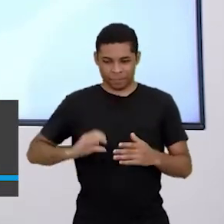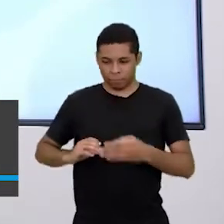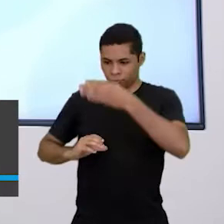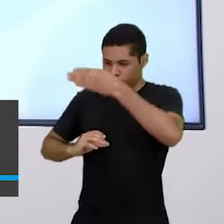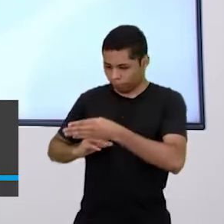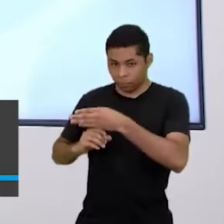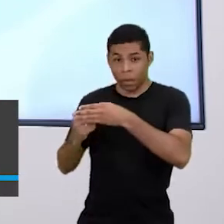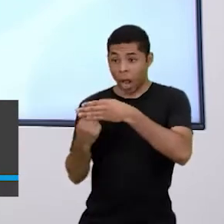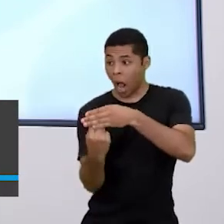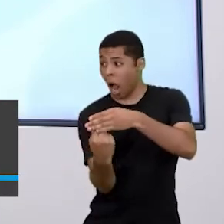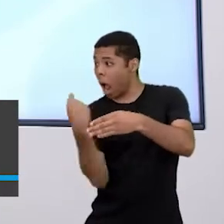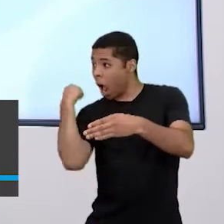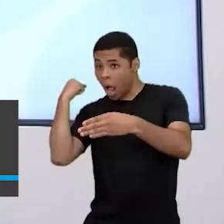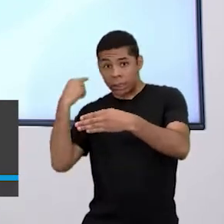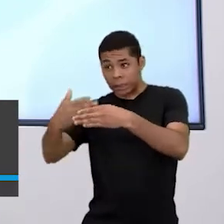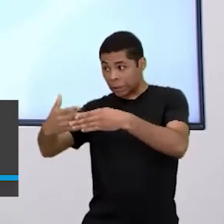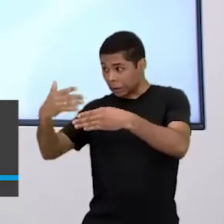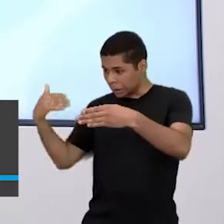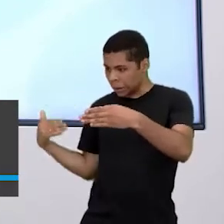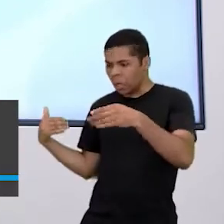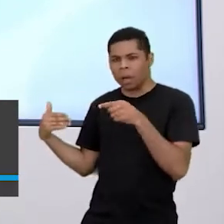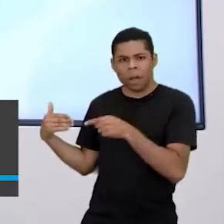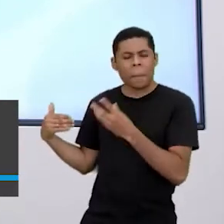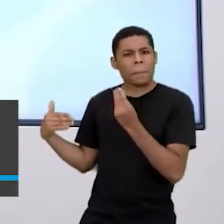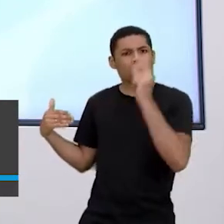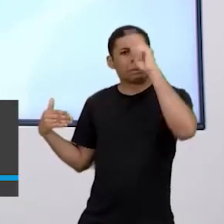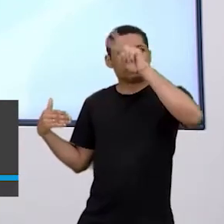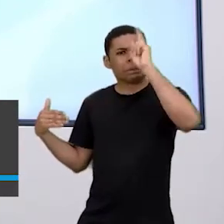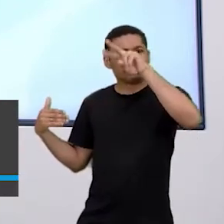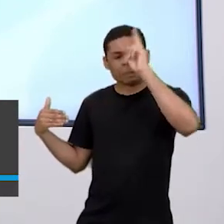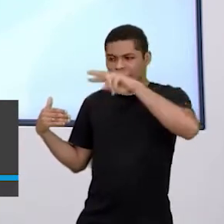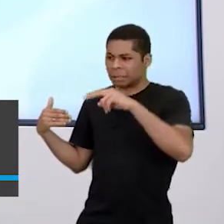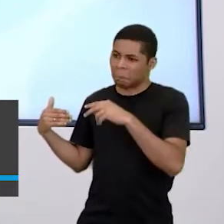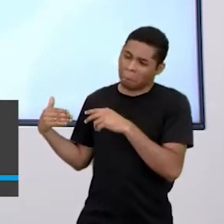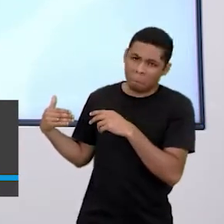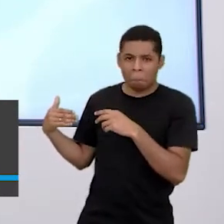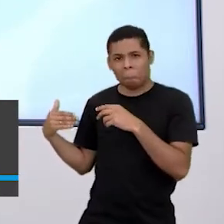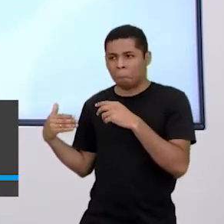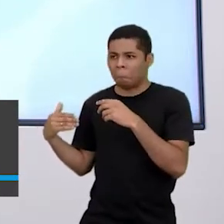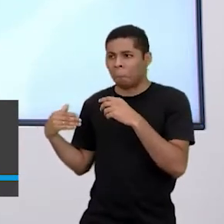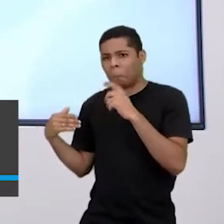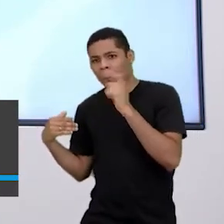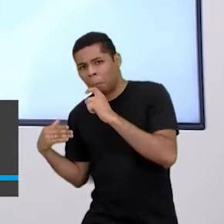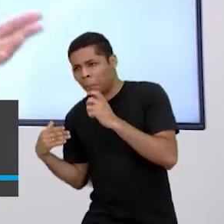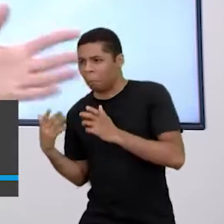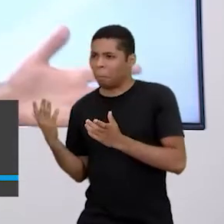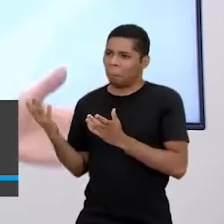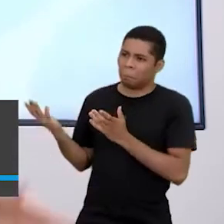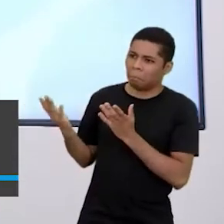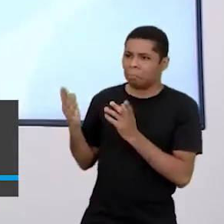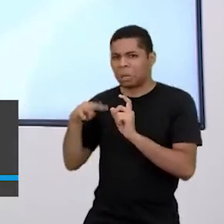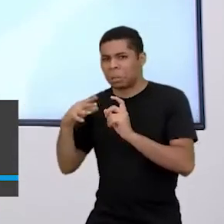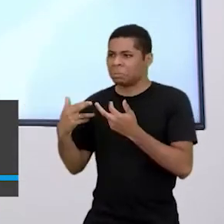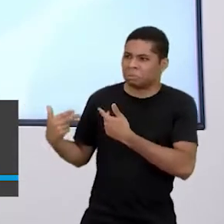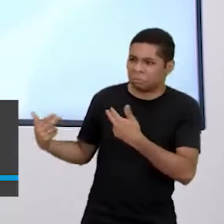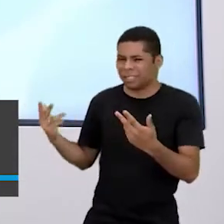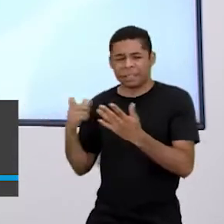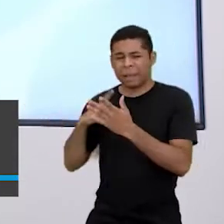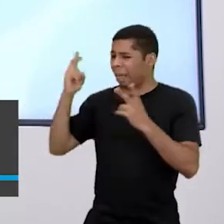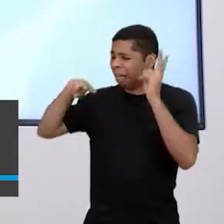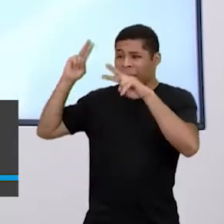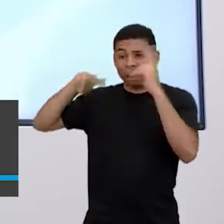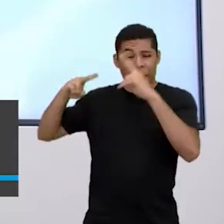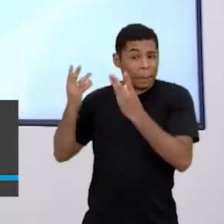muitos mitos, muitas lendas, né? Então muita coisa que às vezes até antes da história, né? Porque a gente conta a história a partir